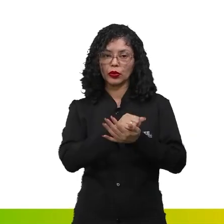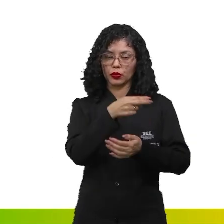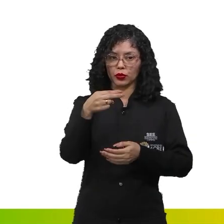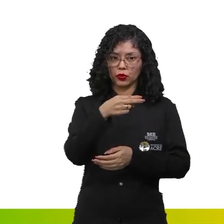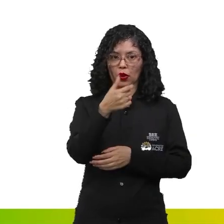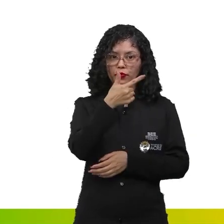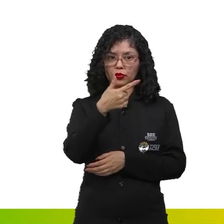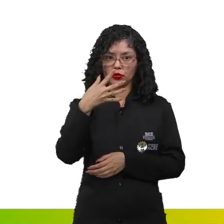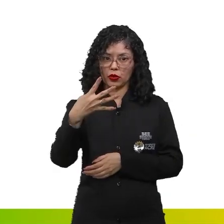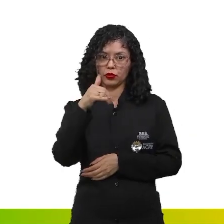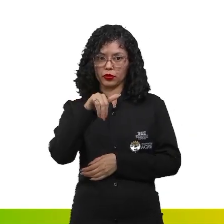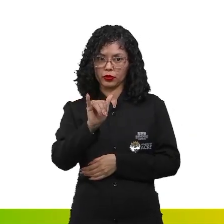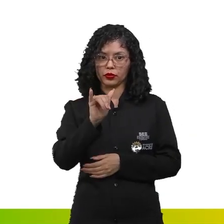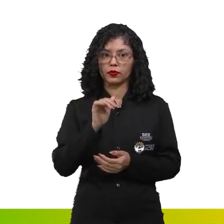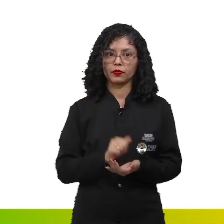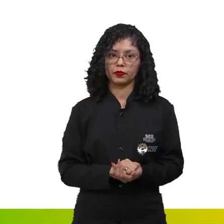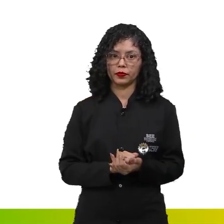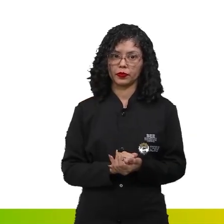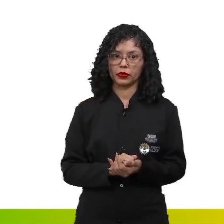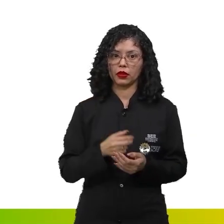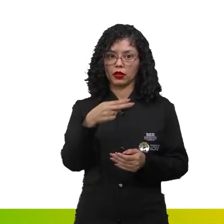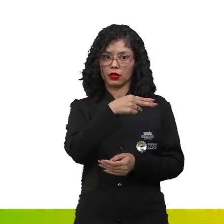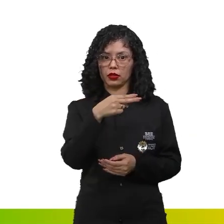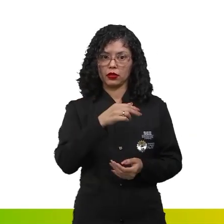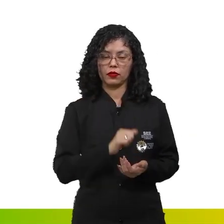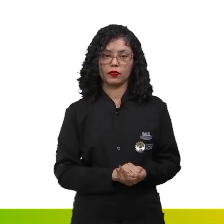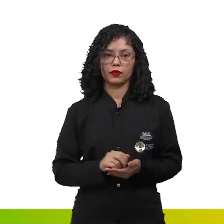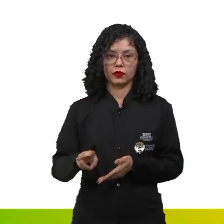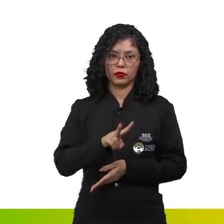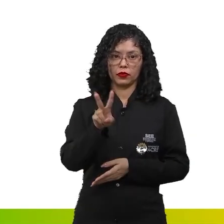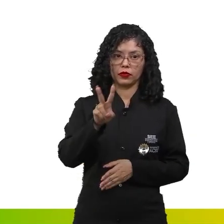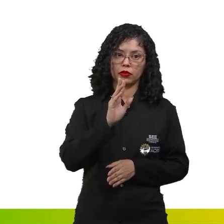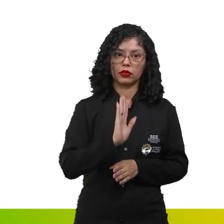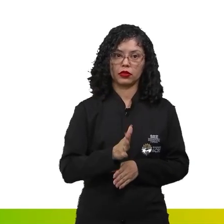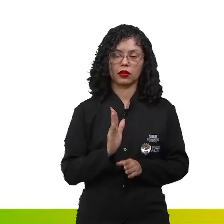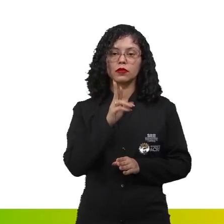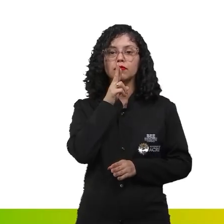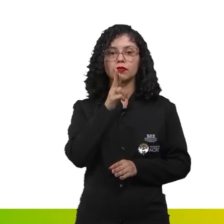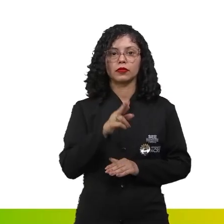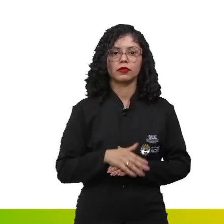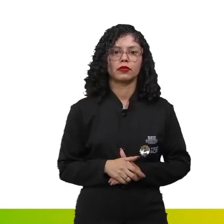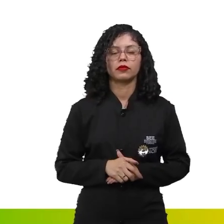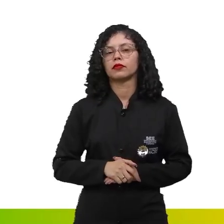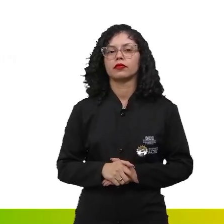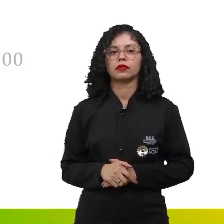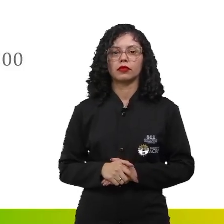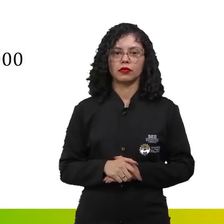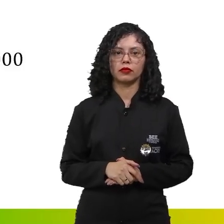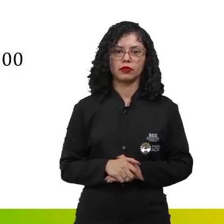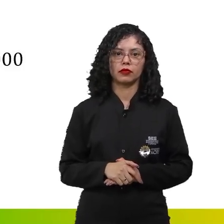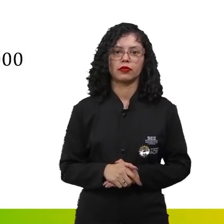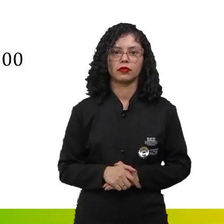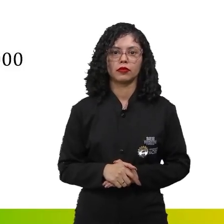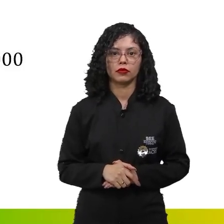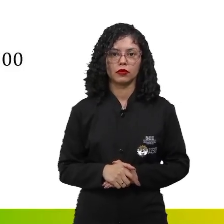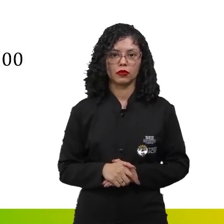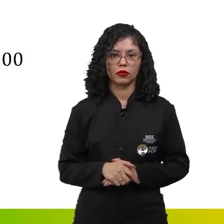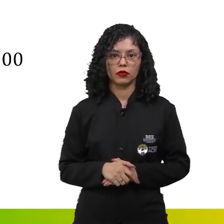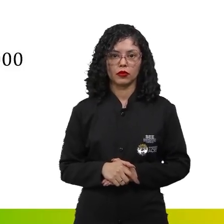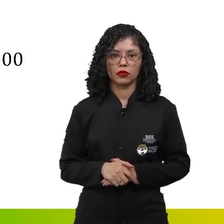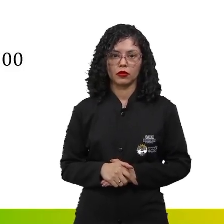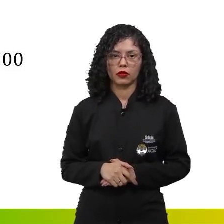igual a 24y igual a esse valor aqui que nós vamos chegar ao resultado, ok? Então,